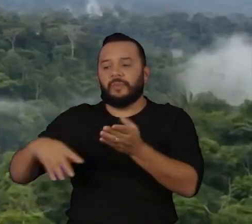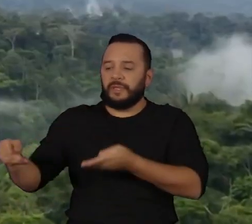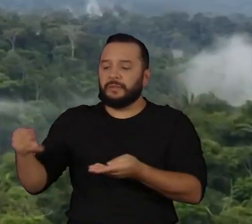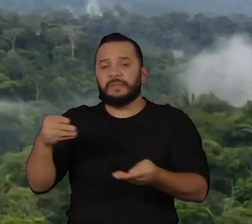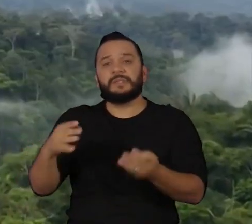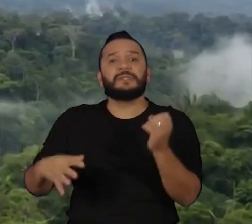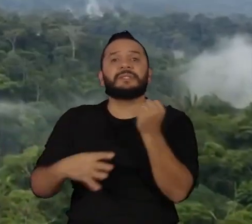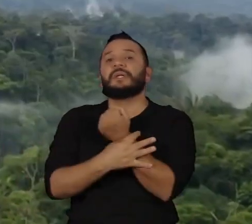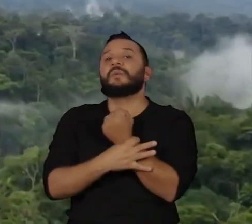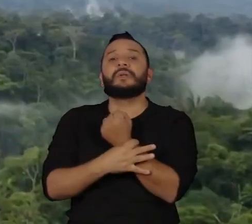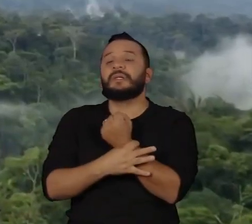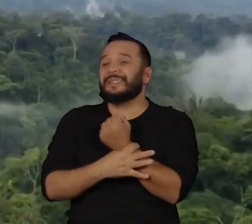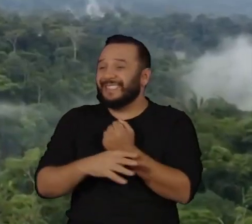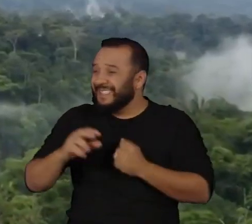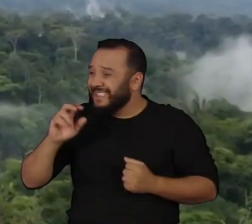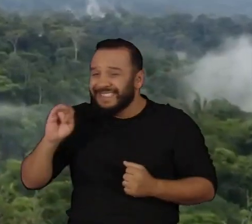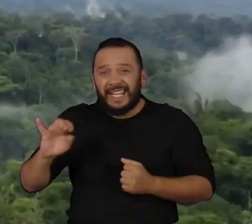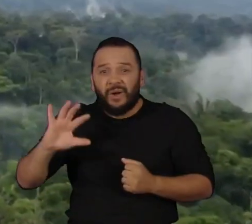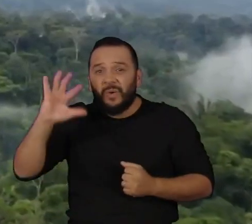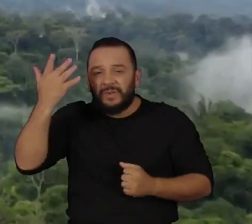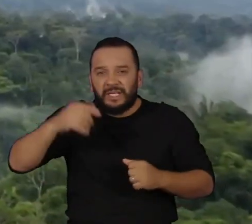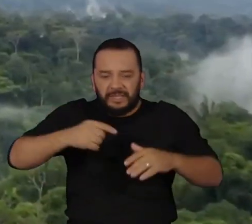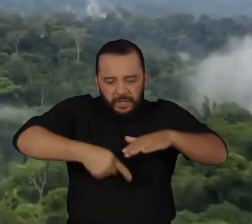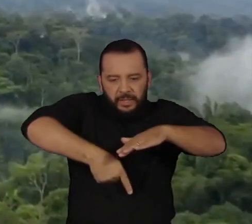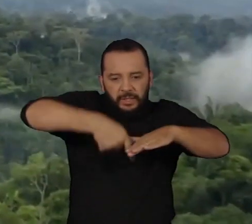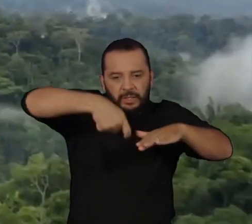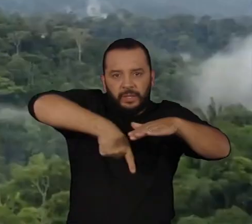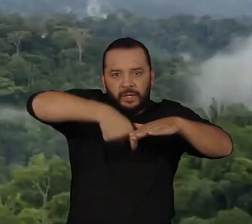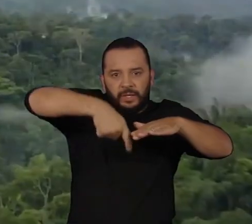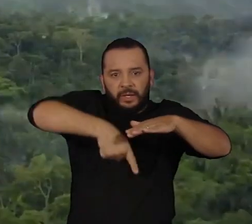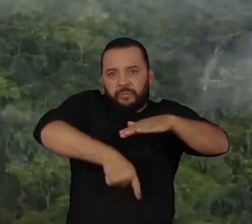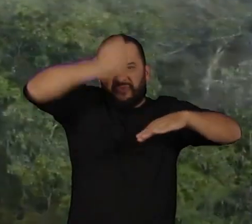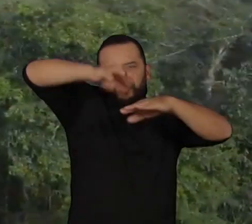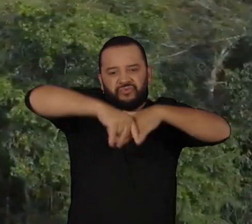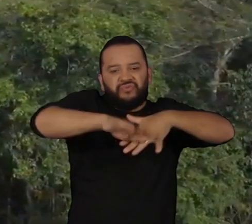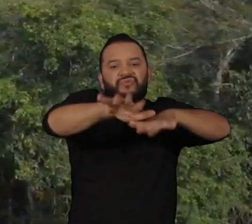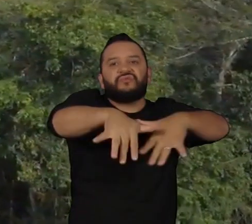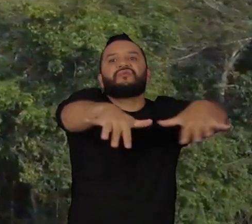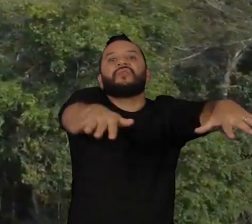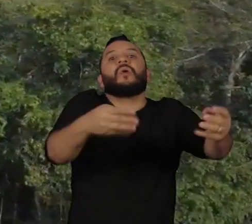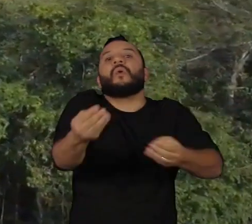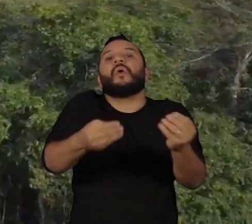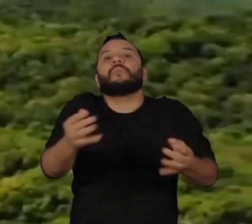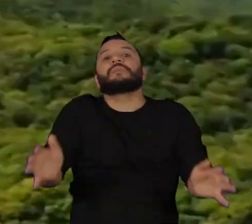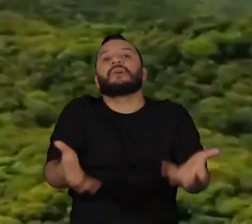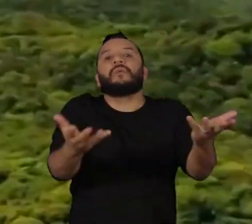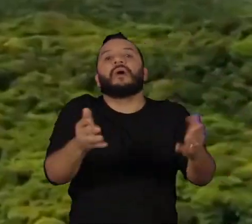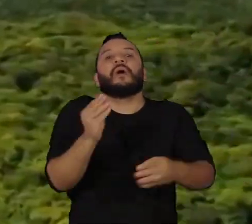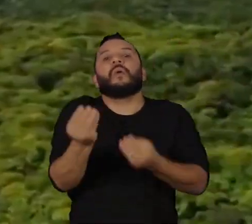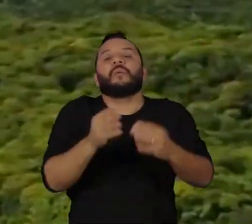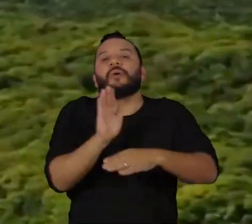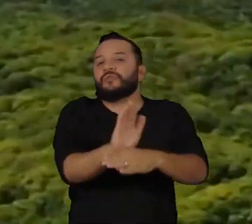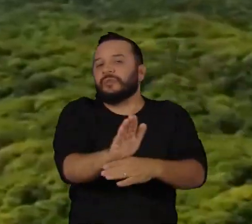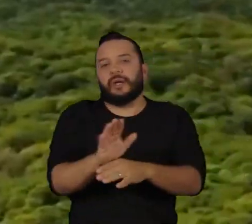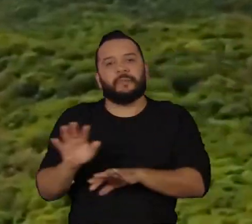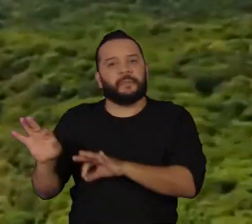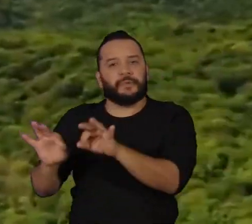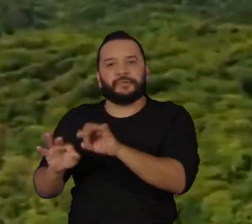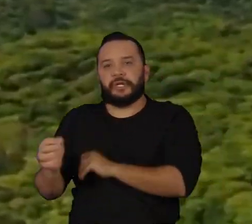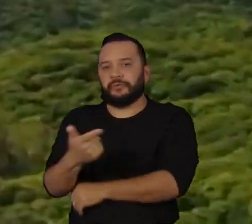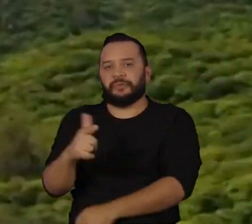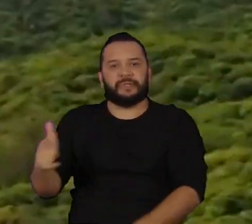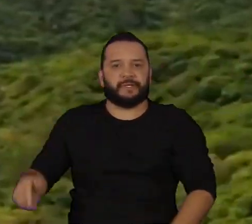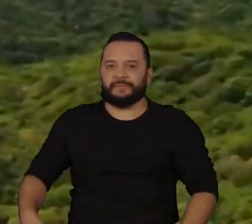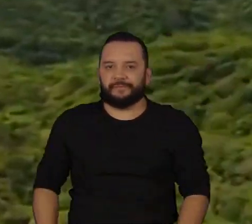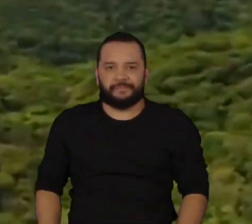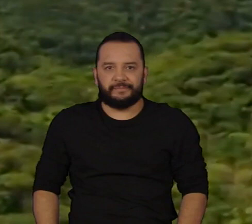atender a fauna local em caso de acidentes, como o derramamento de óleo. O Senado aprova